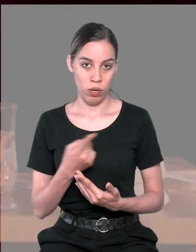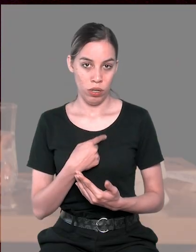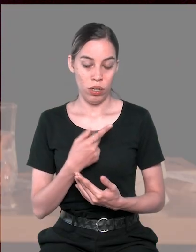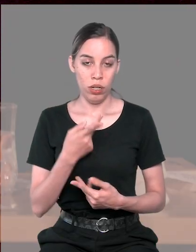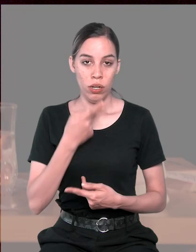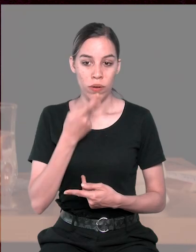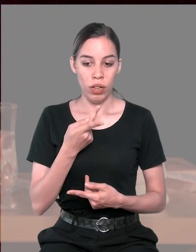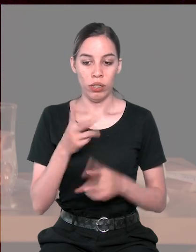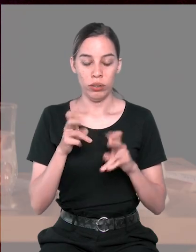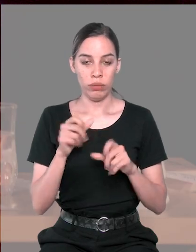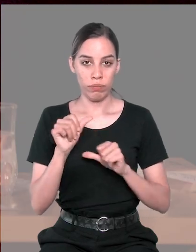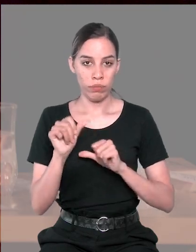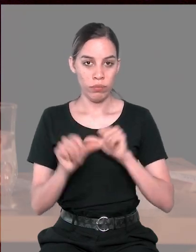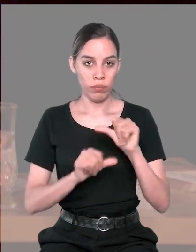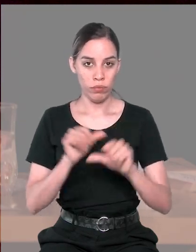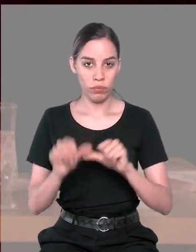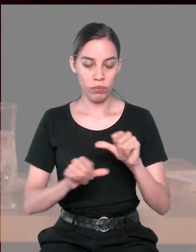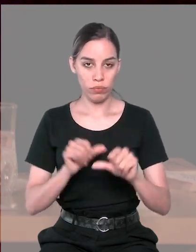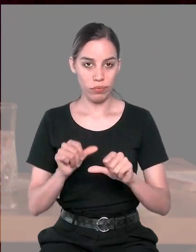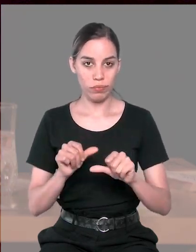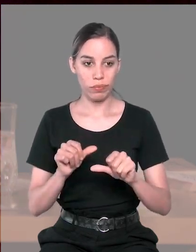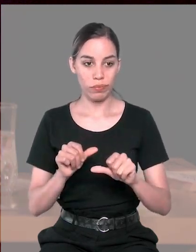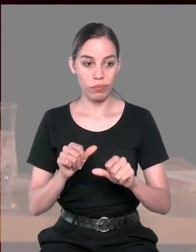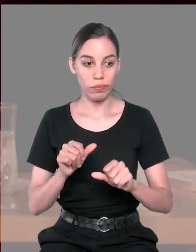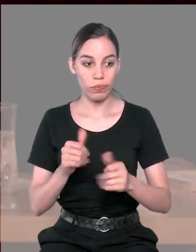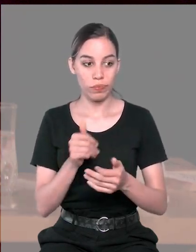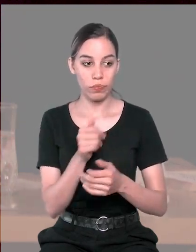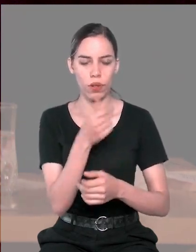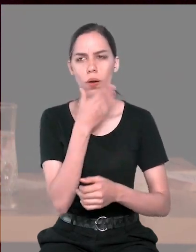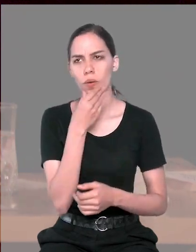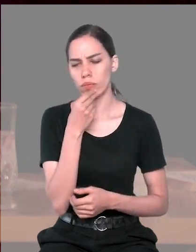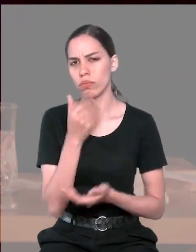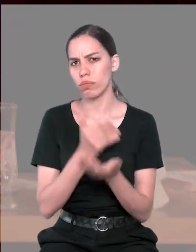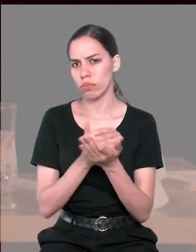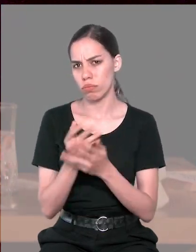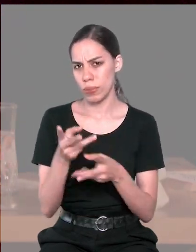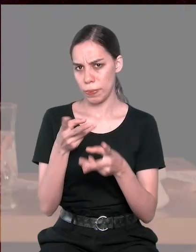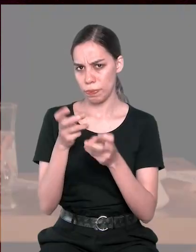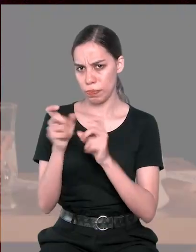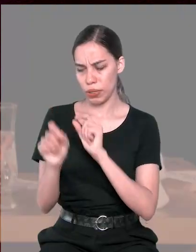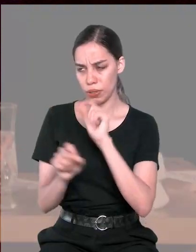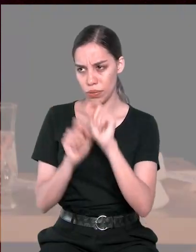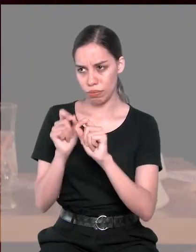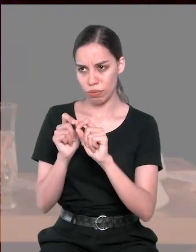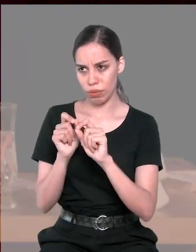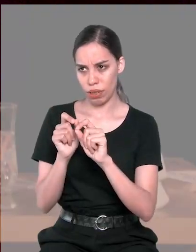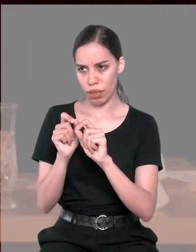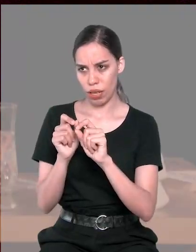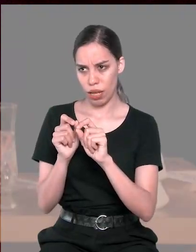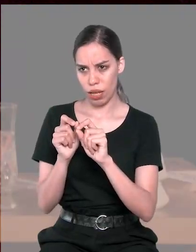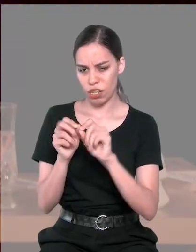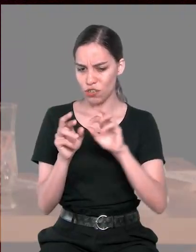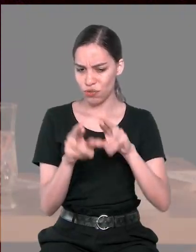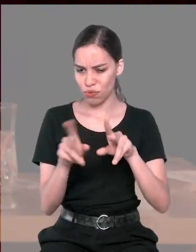que essa transformação, o que o Valéry começa a perceber é que essa dinâmica